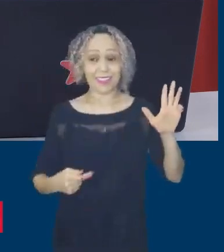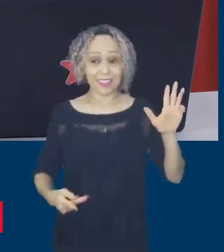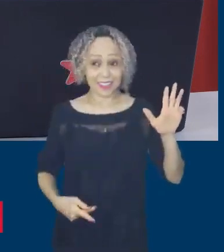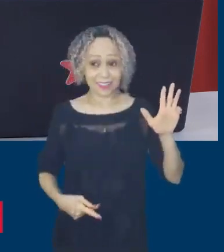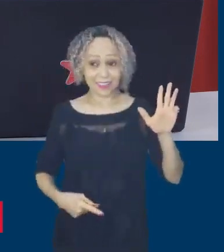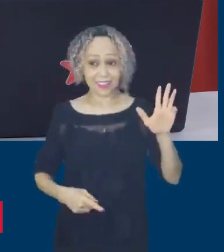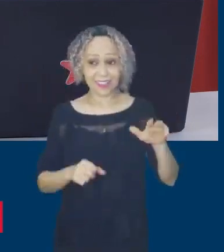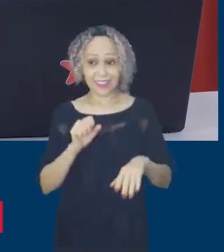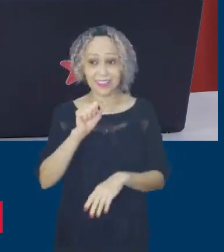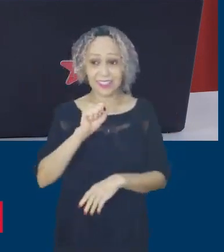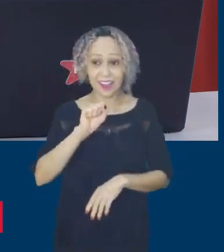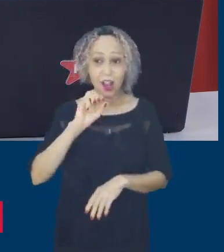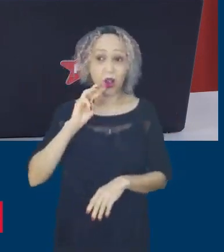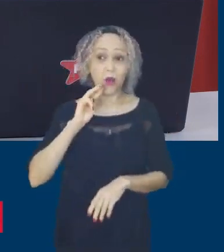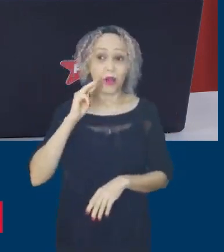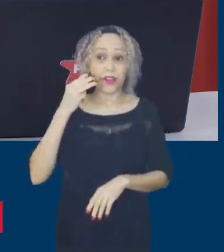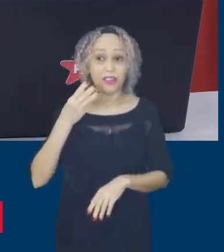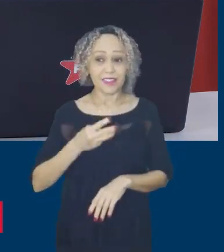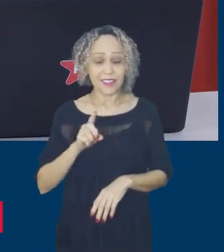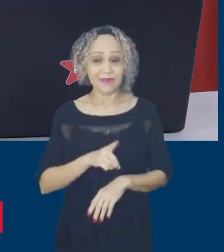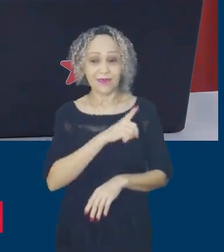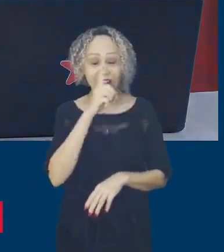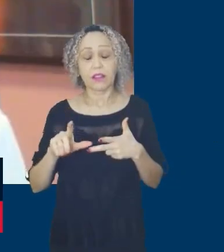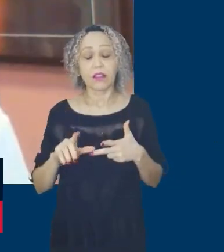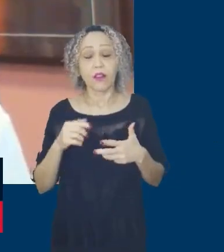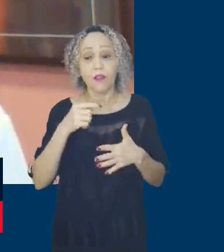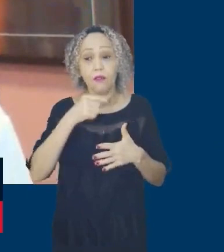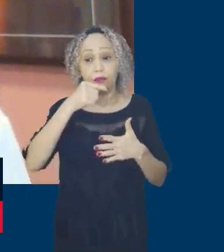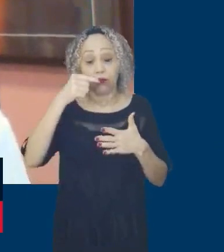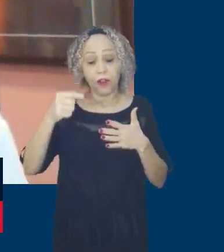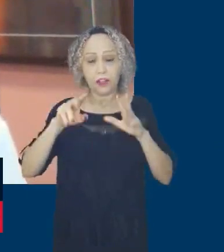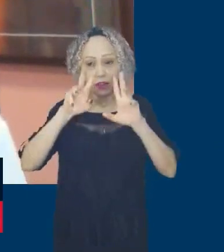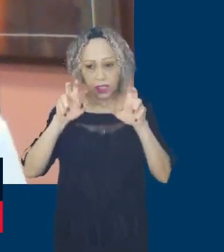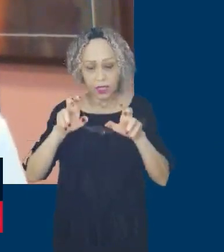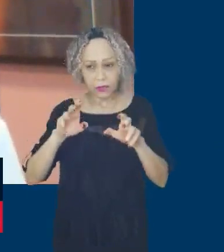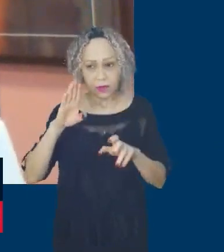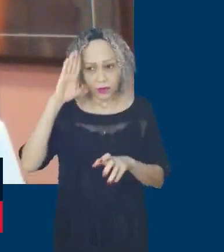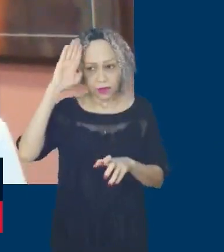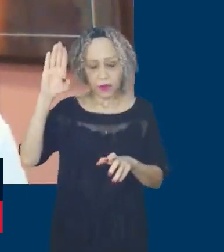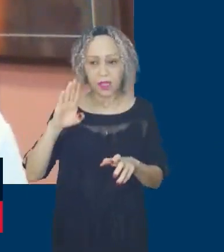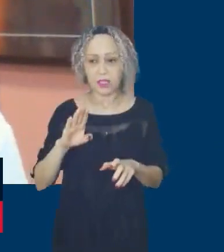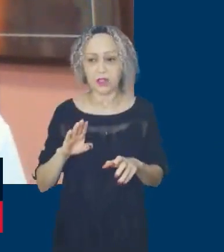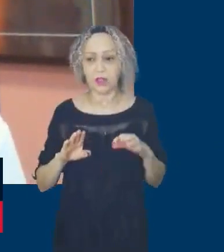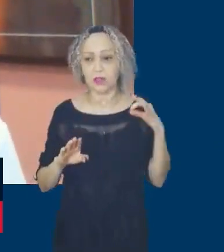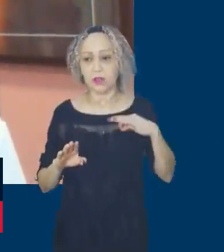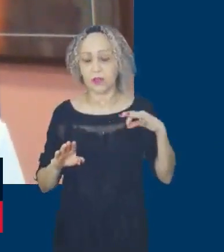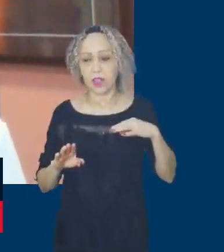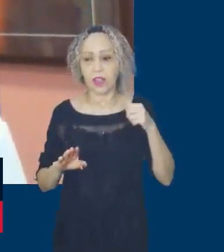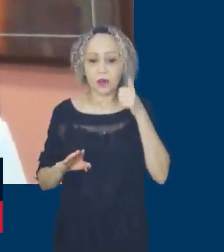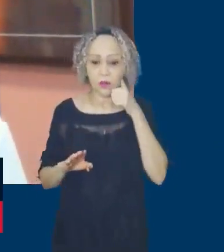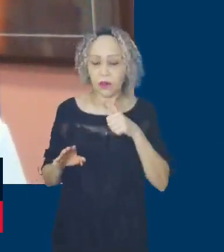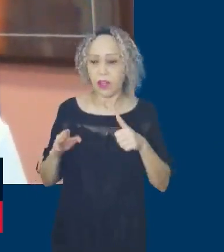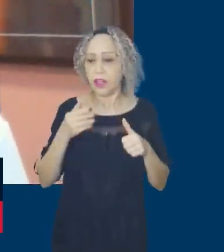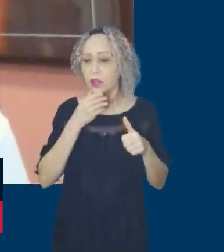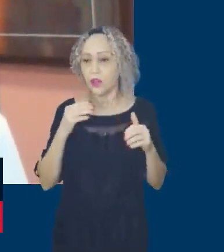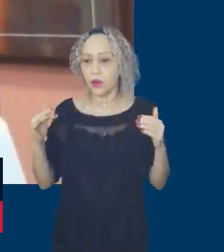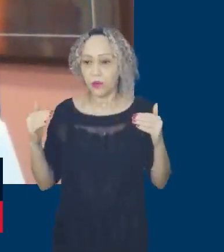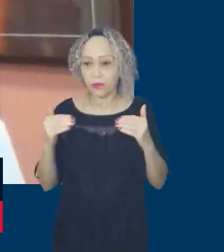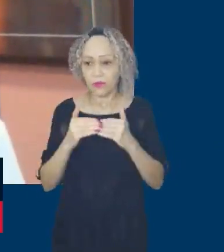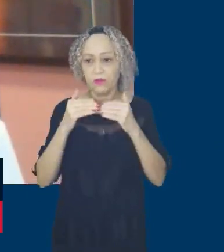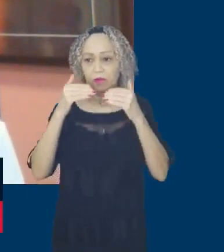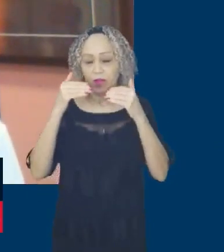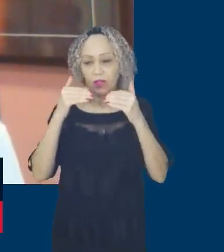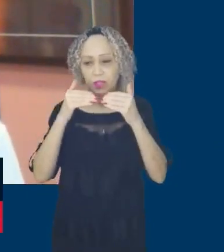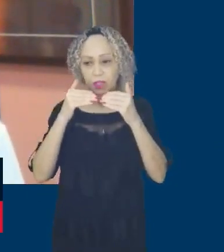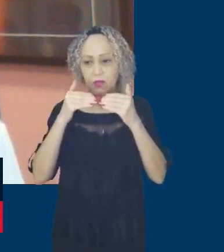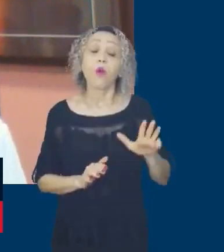de março, ele disse: olha, vamos encarar esse tema. O conteúdo do presidente, que o presidente Lula apresentou, vai